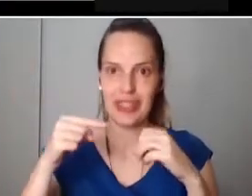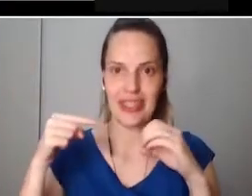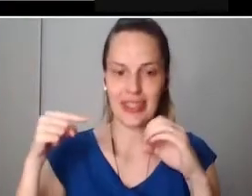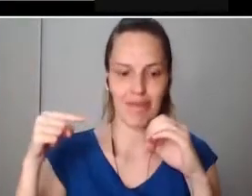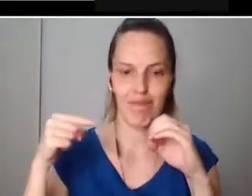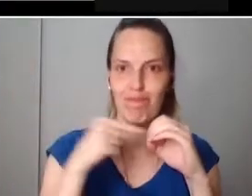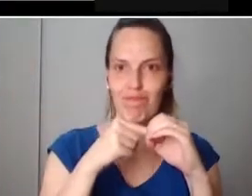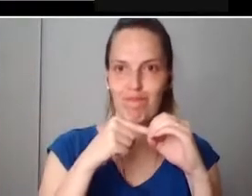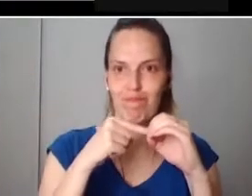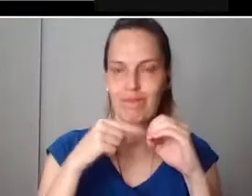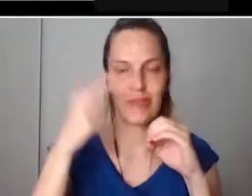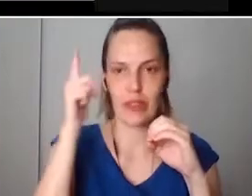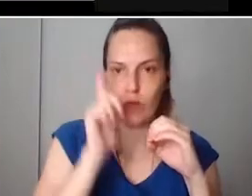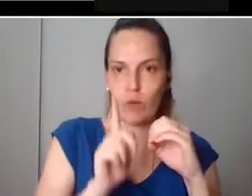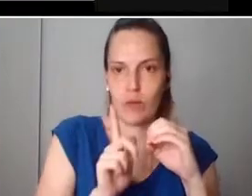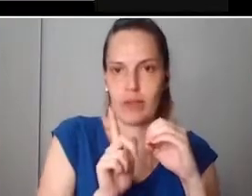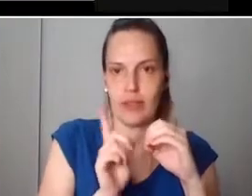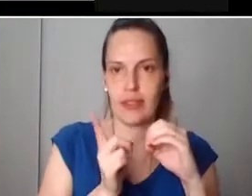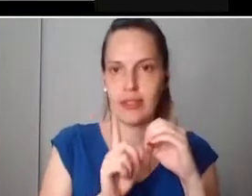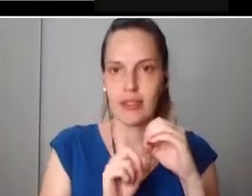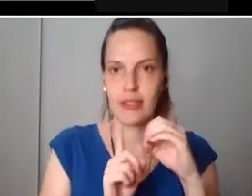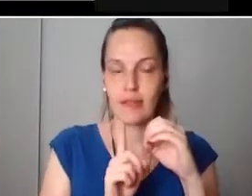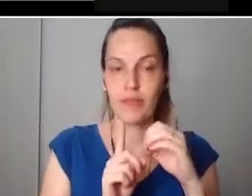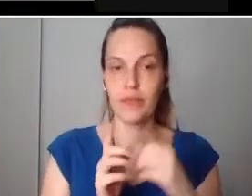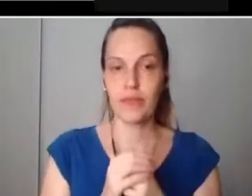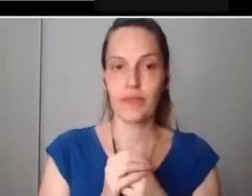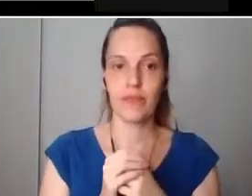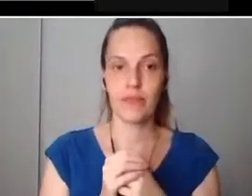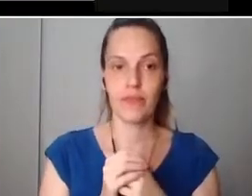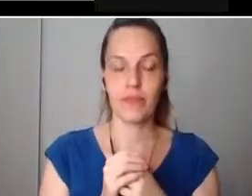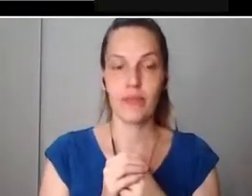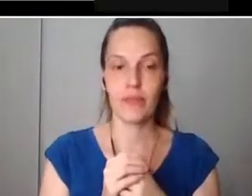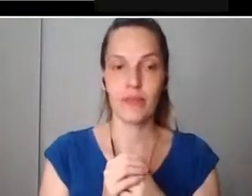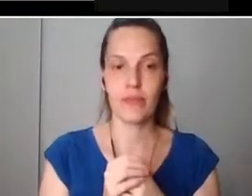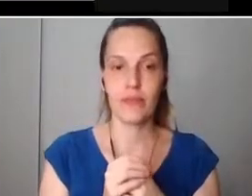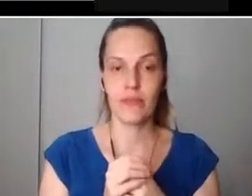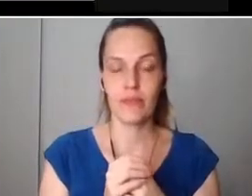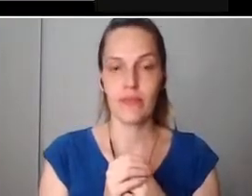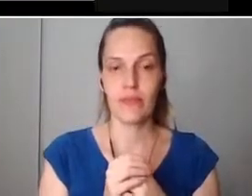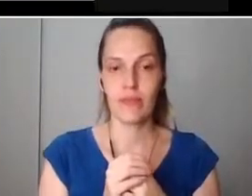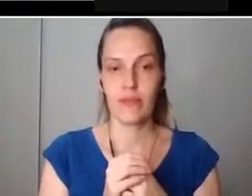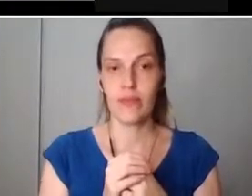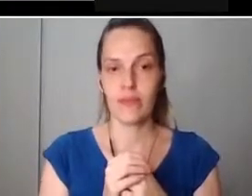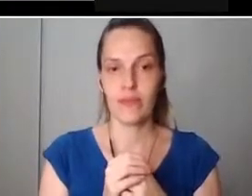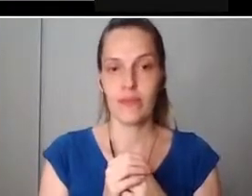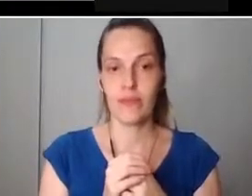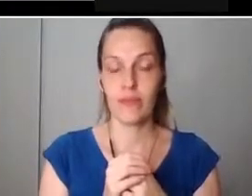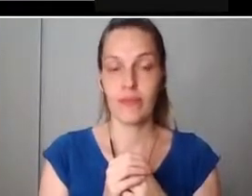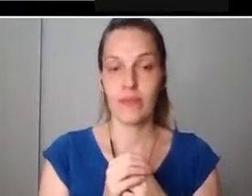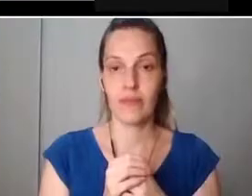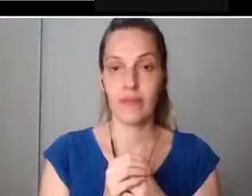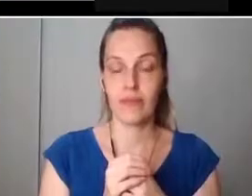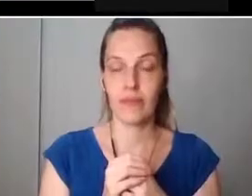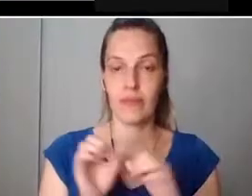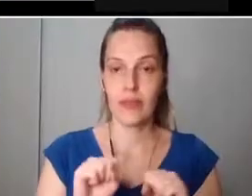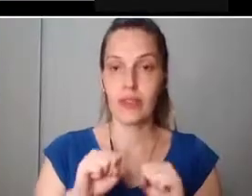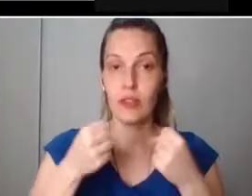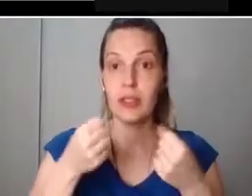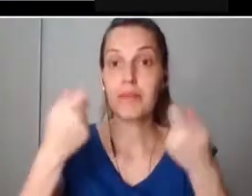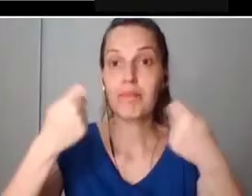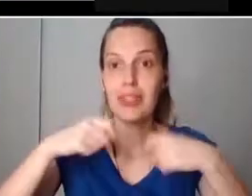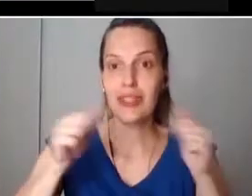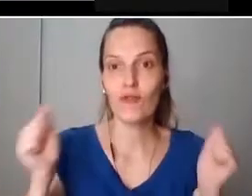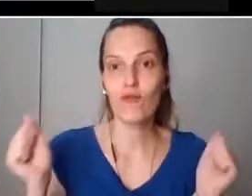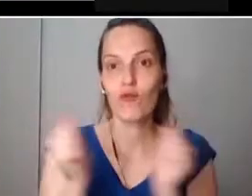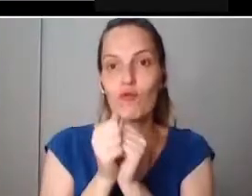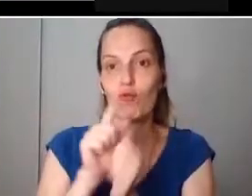dizer que ele não fica aderido à superfície dos tecidos, né, e esses anticorpos, eles precisam do linfócito T, que a gente